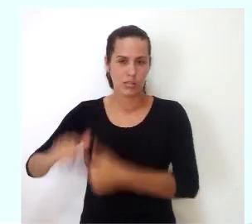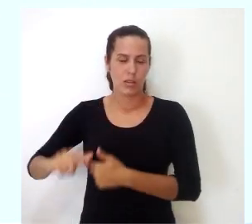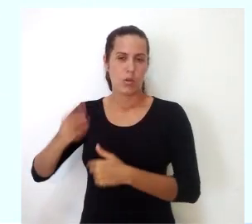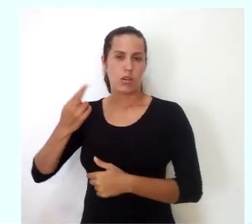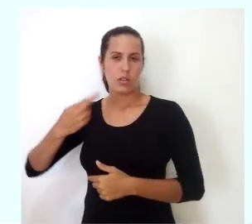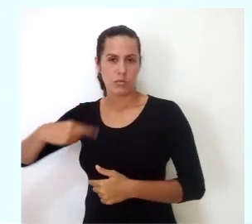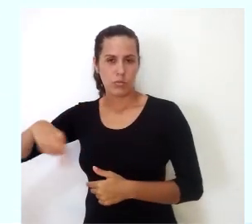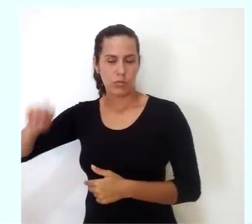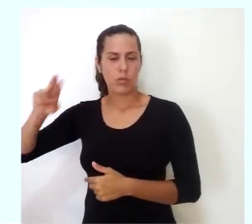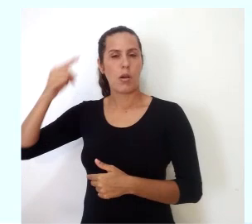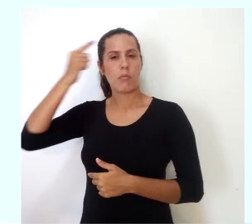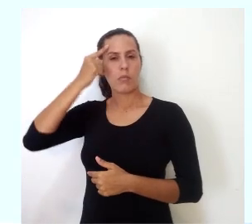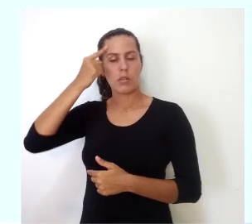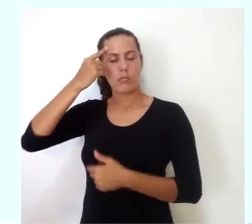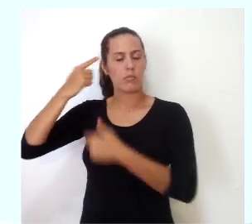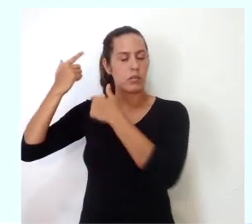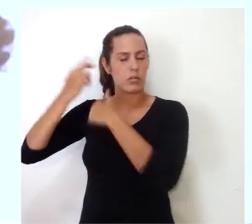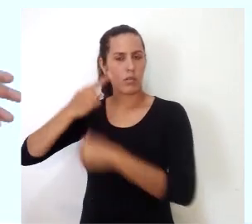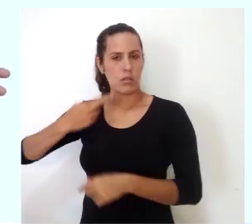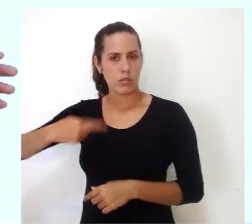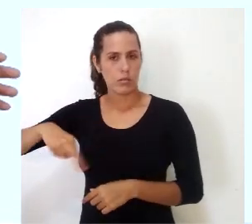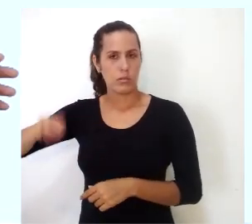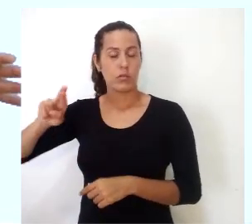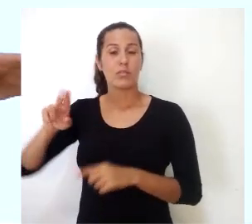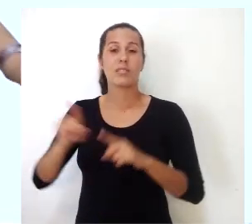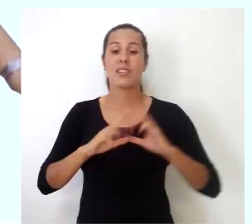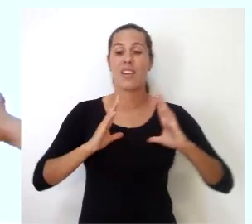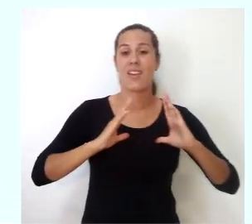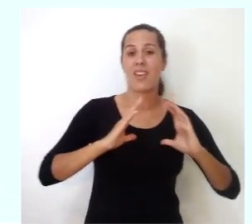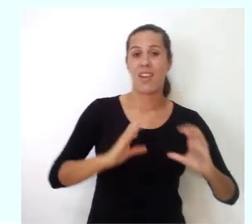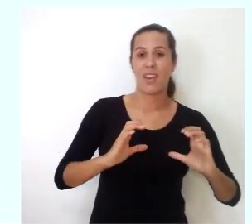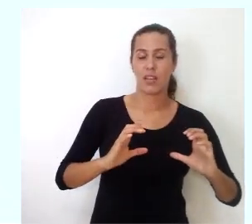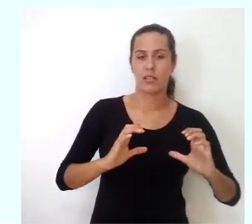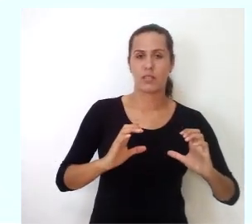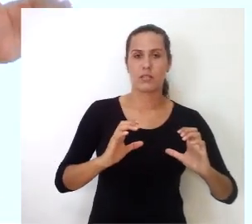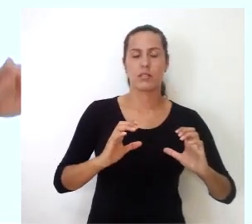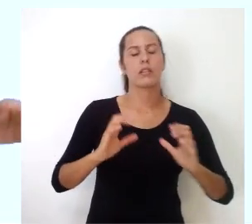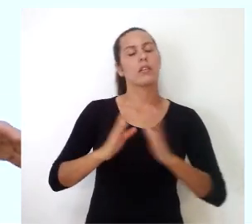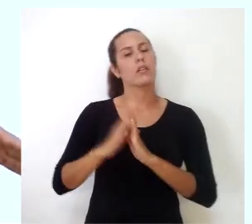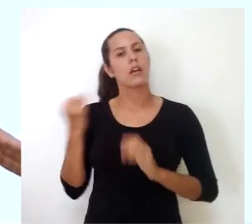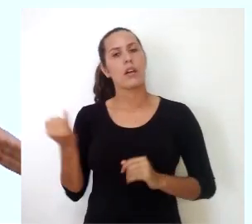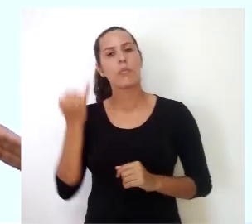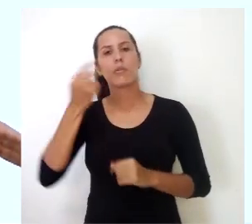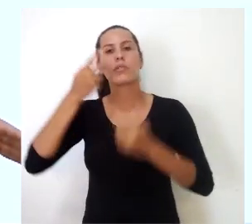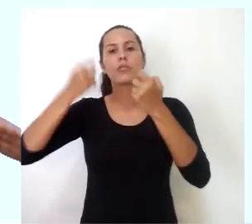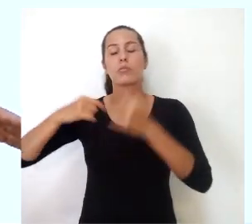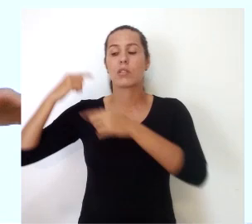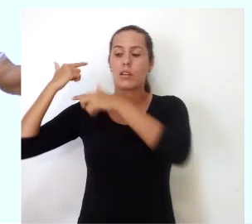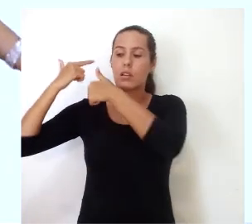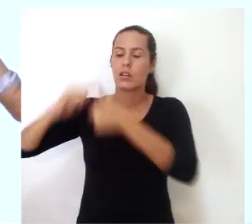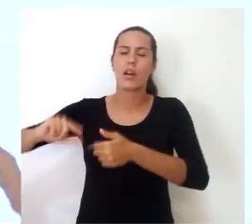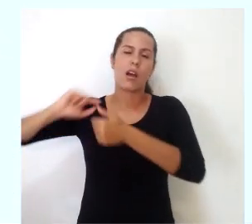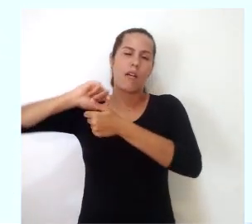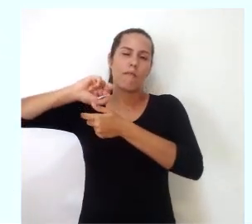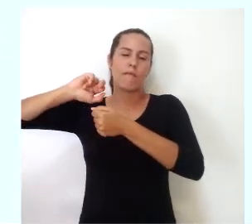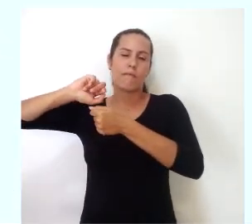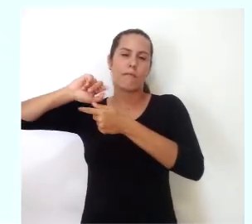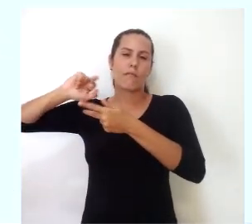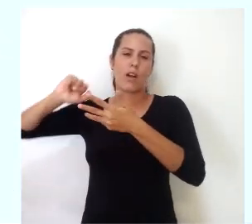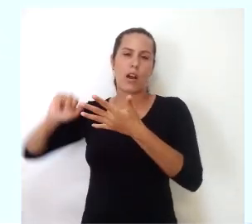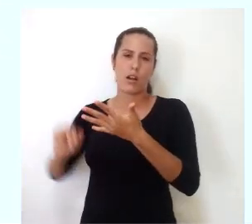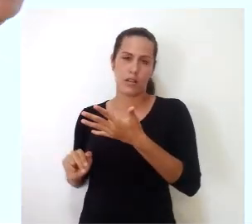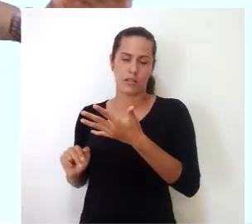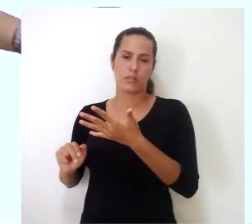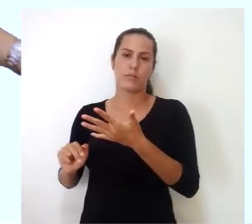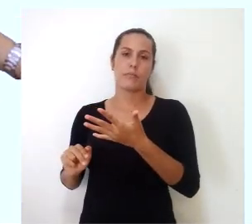e a ética, certo? E é importante salientar as várias tradições religiosas. Mais uma vez, repito,